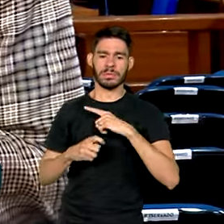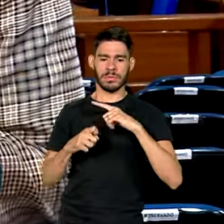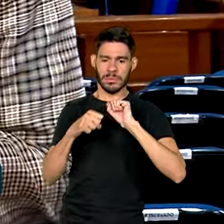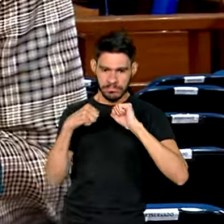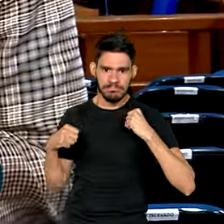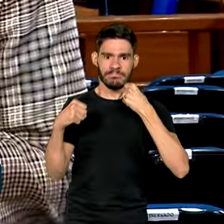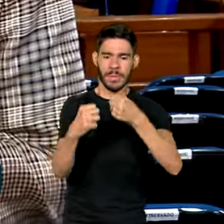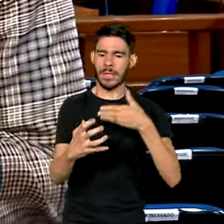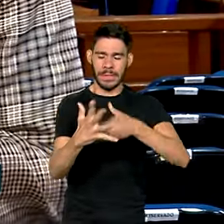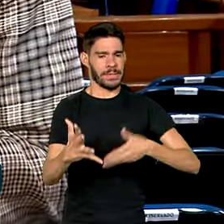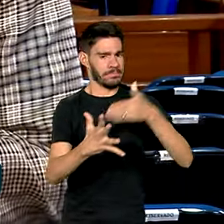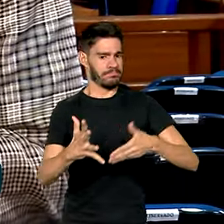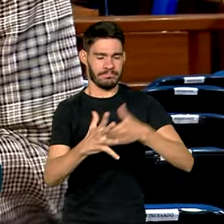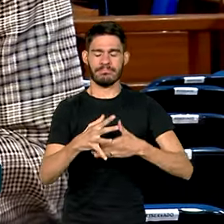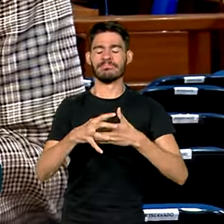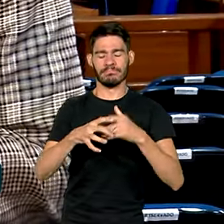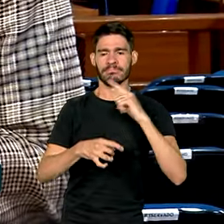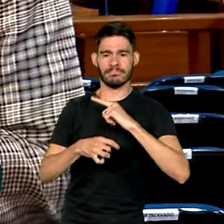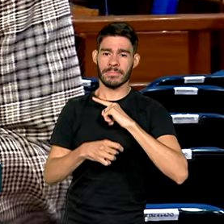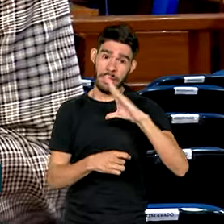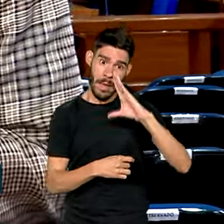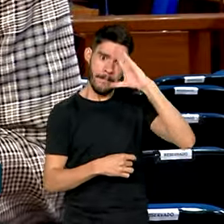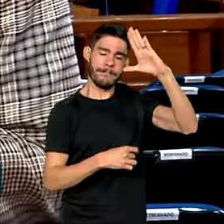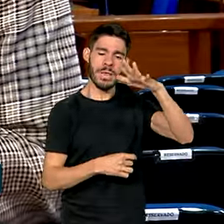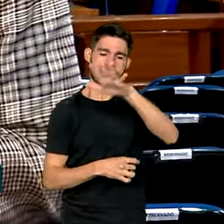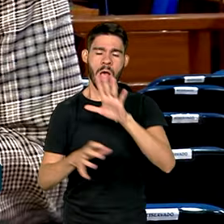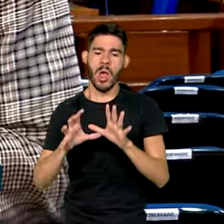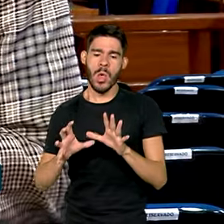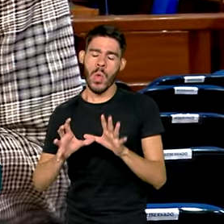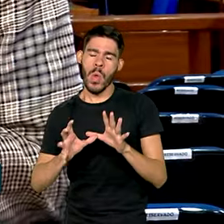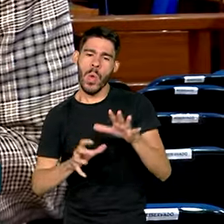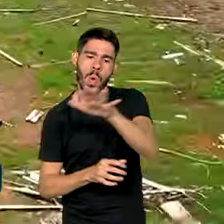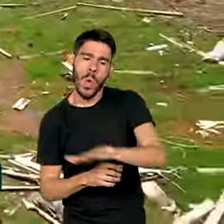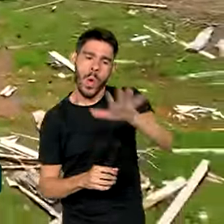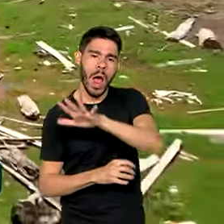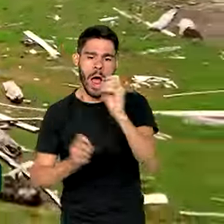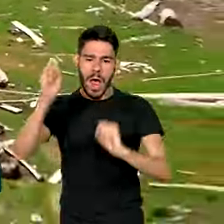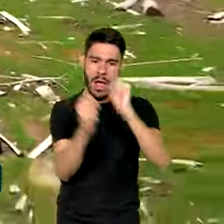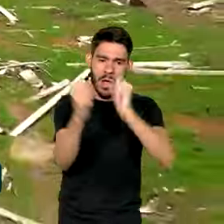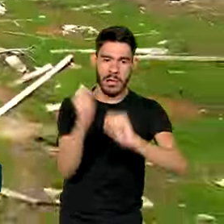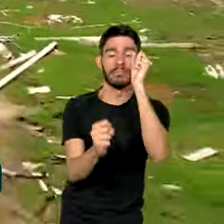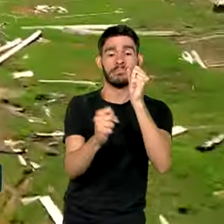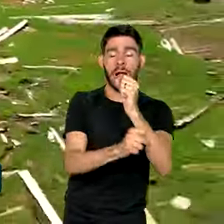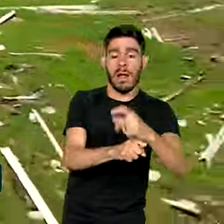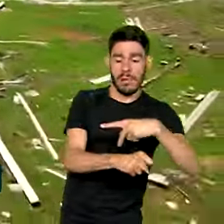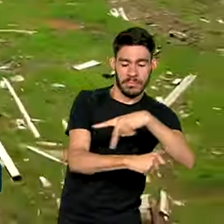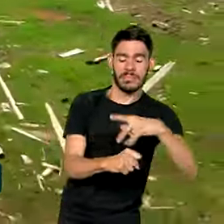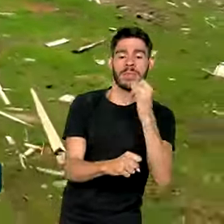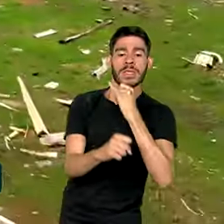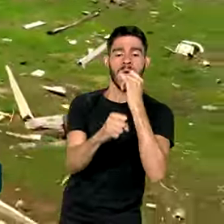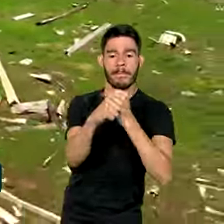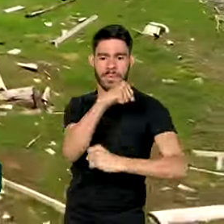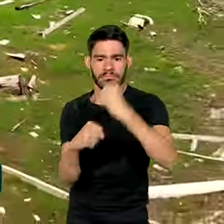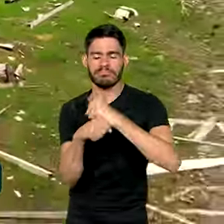superou obstáculos para abrigar um dos principais parques industriais do país. No ano passado, por exemplo,